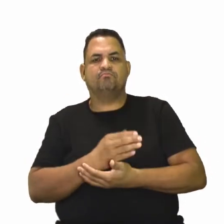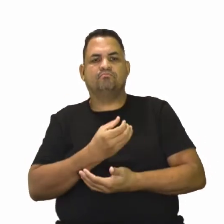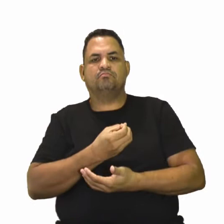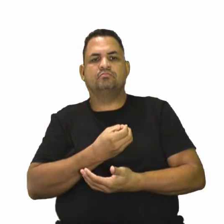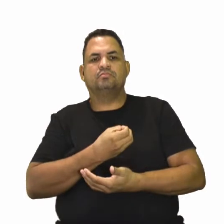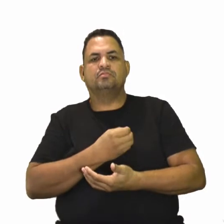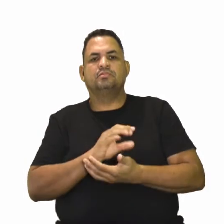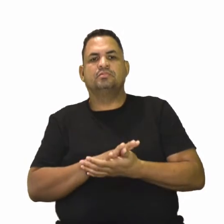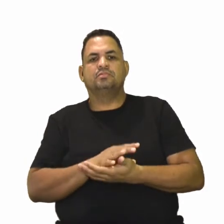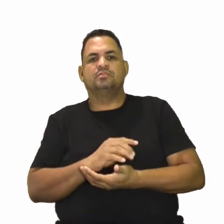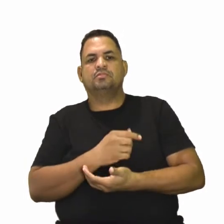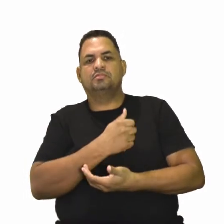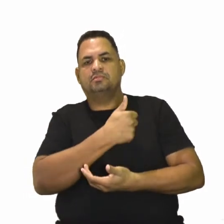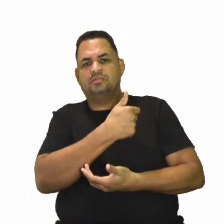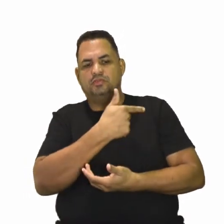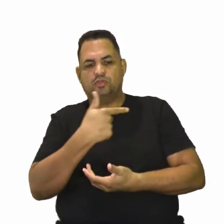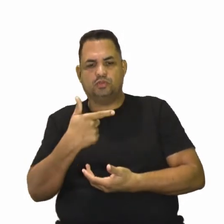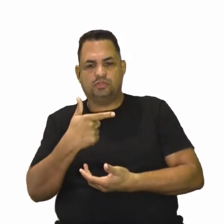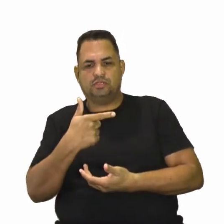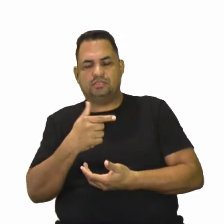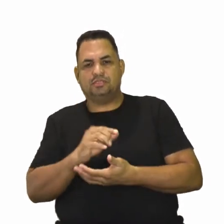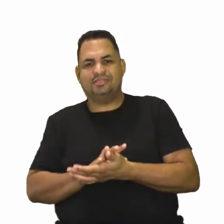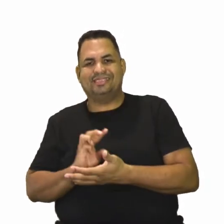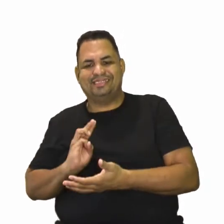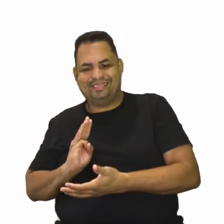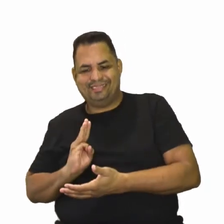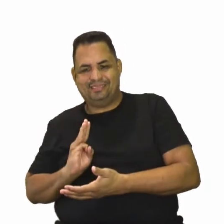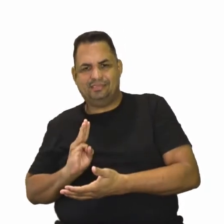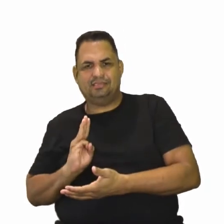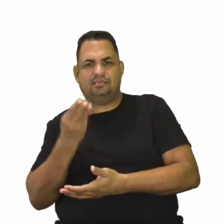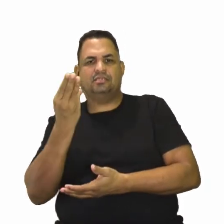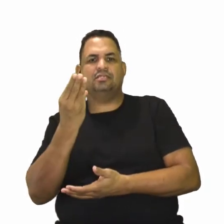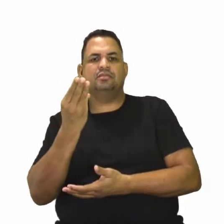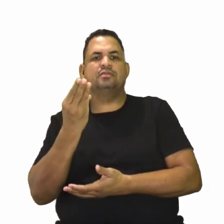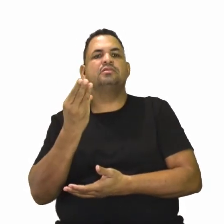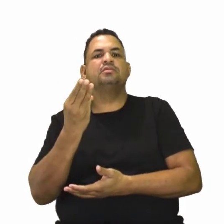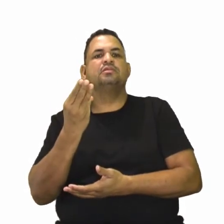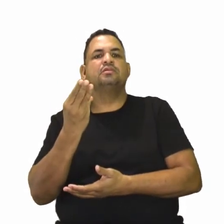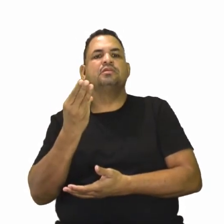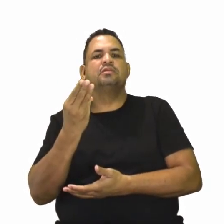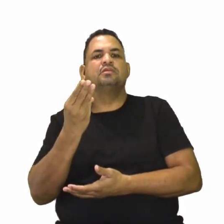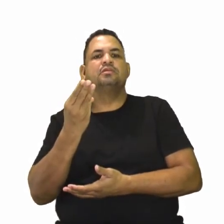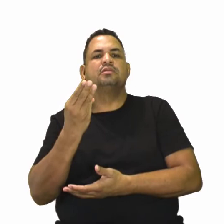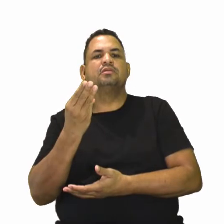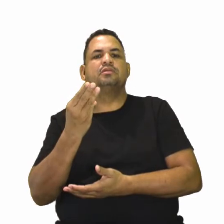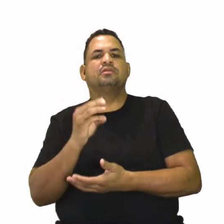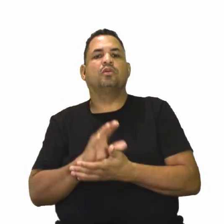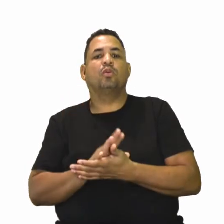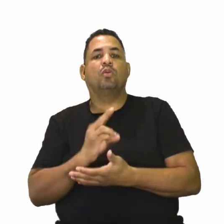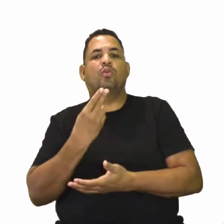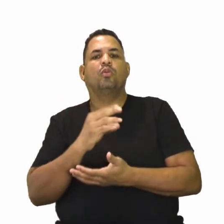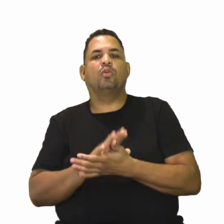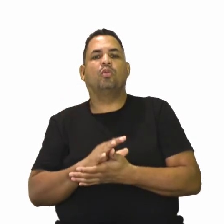corrente de 12 trilhões ou